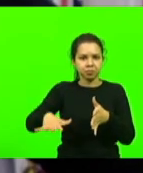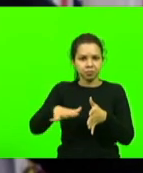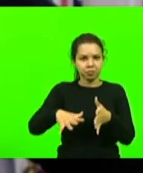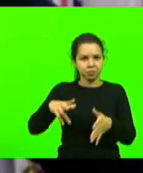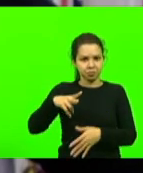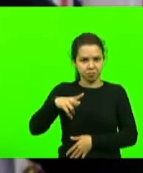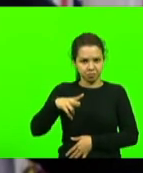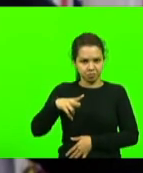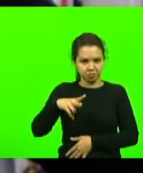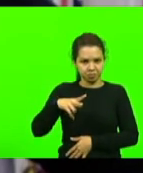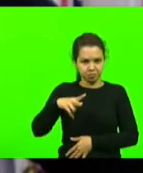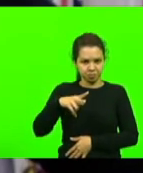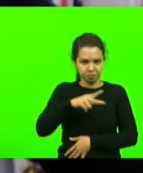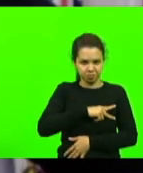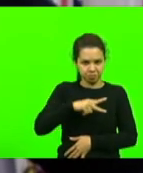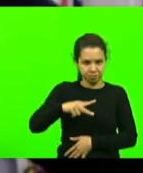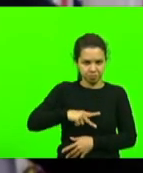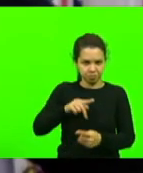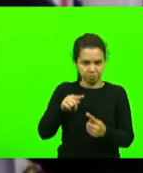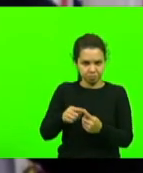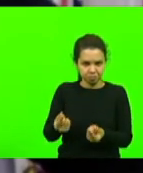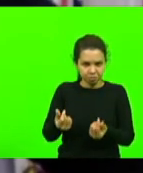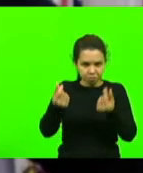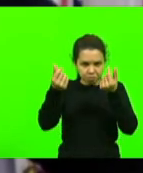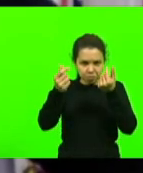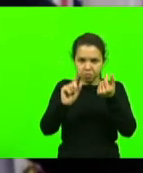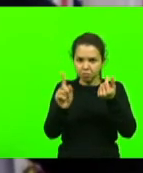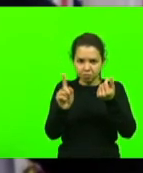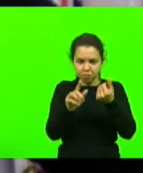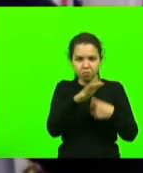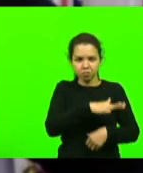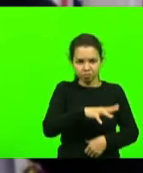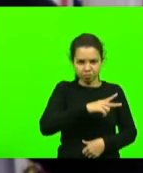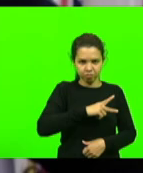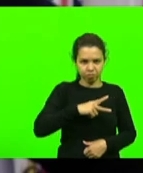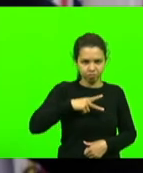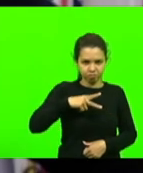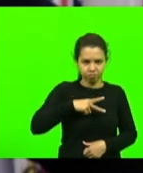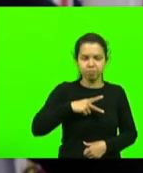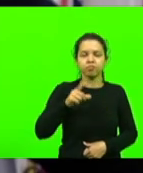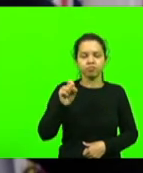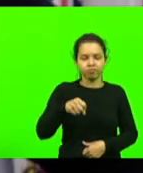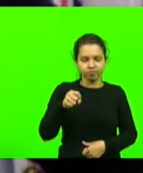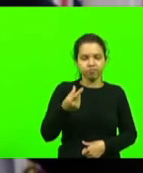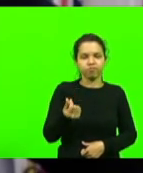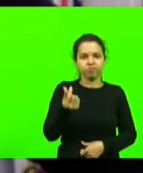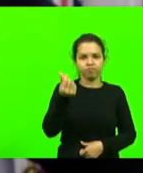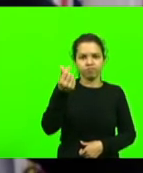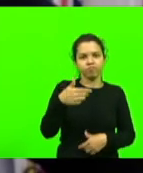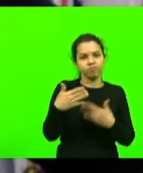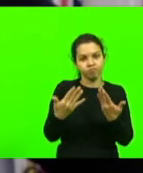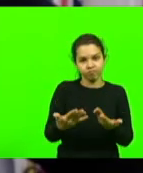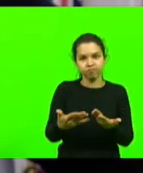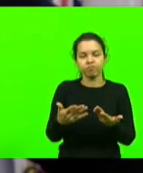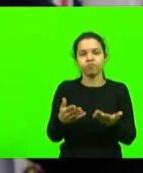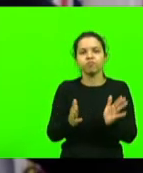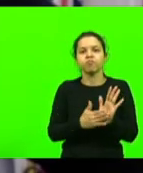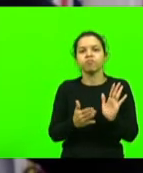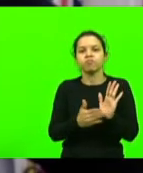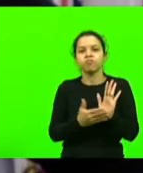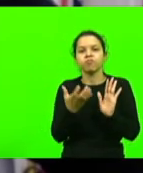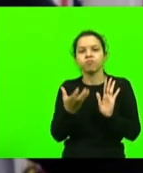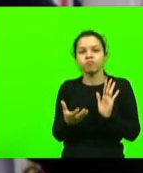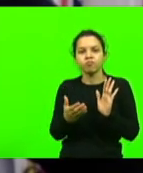lucro enquanto segundo privado Sininho logo a proposta é de índole privatista colocando a